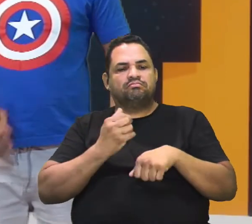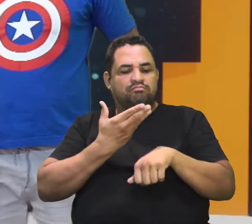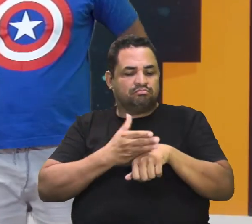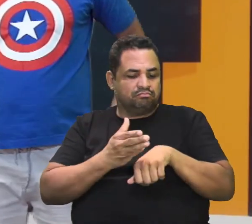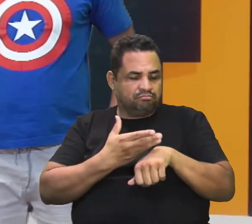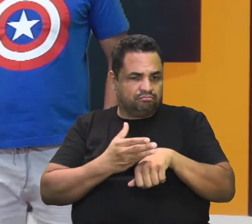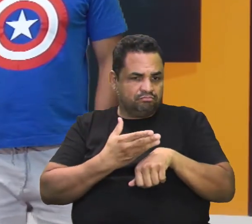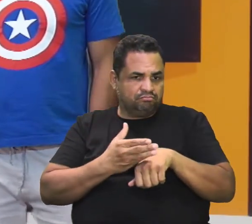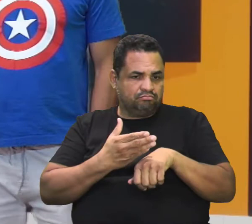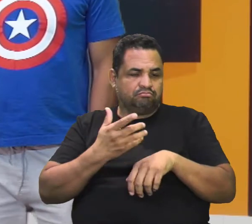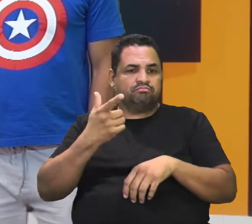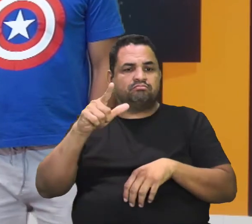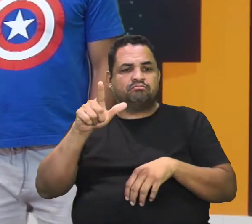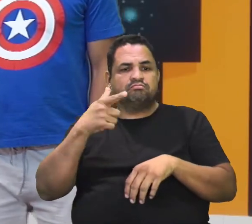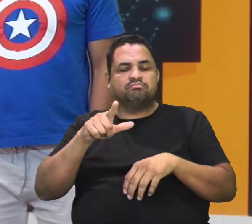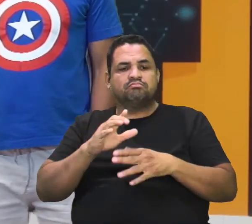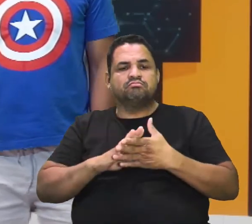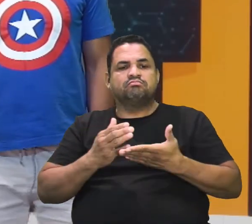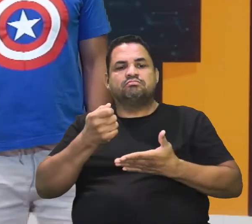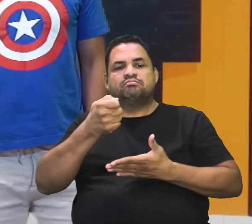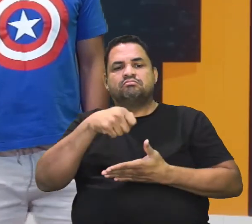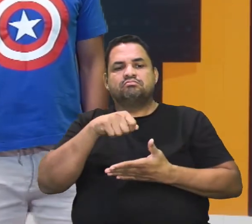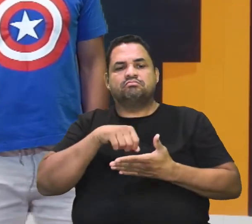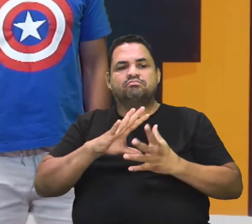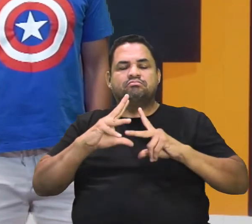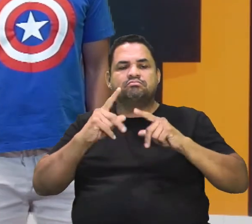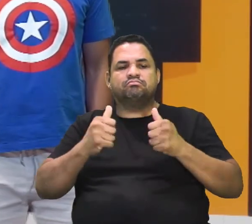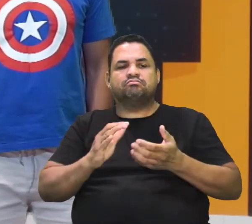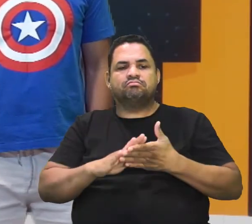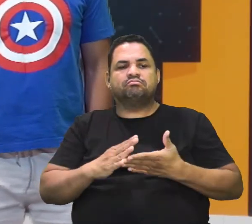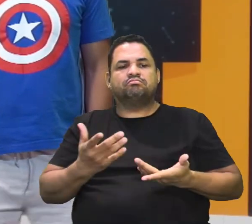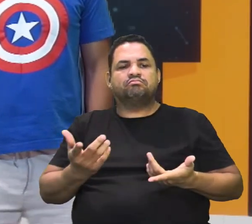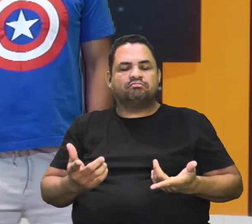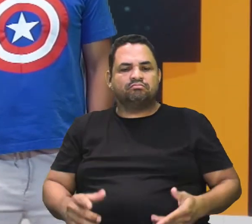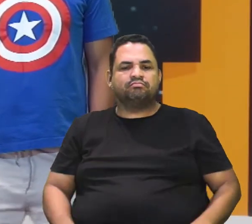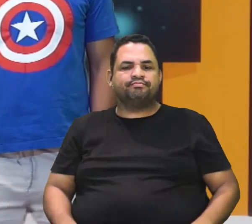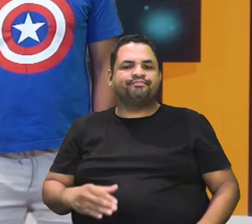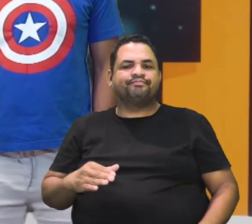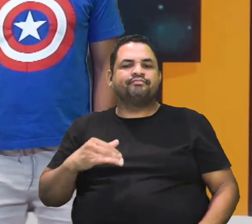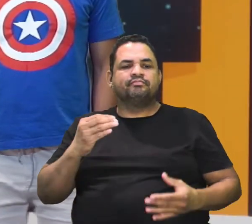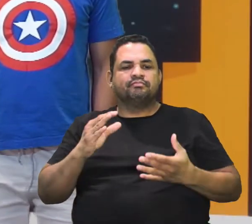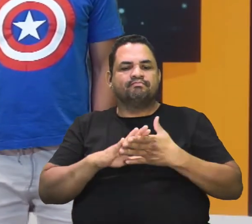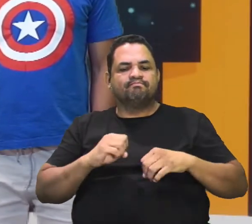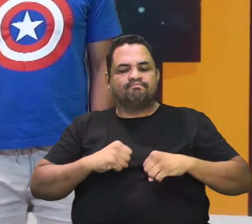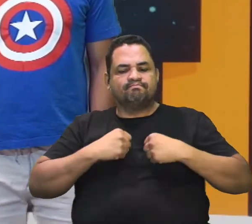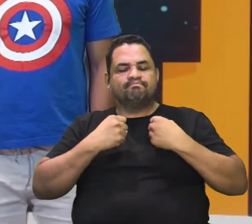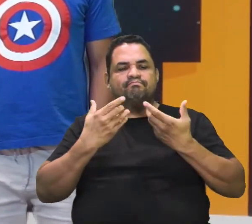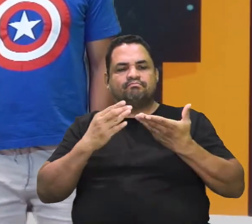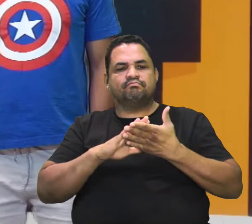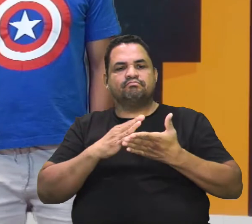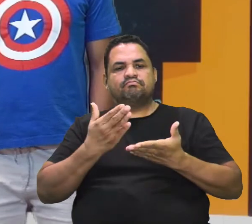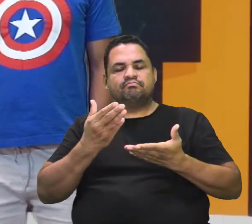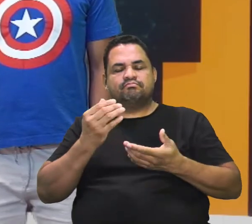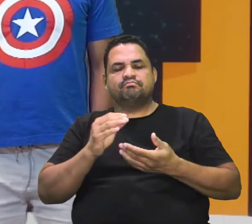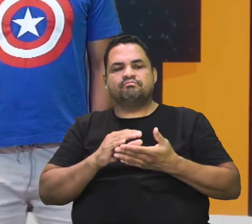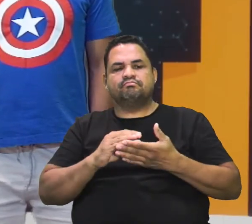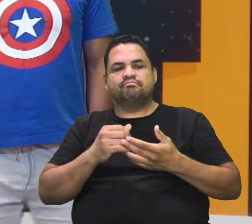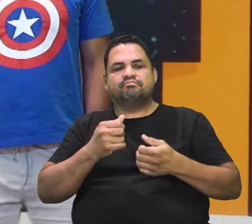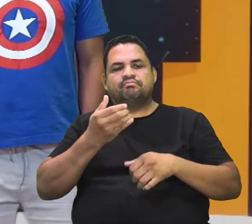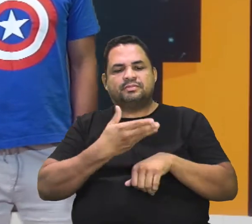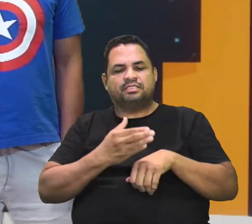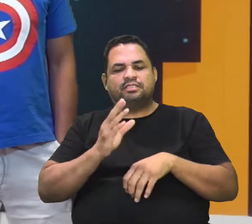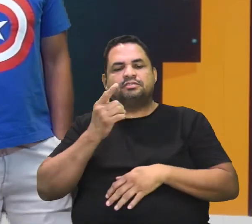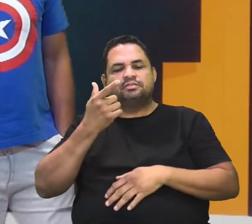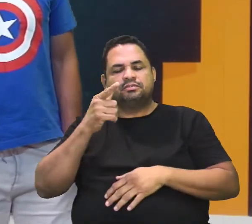que a gente passa aqui, a gente corrige todas. Isso. Então, vale o esforço, vale a pena você refazer pelo